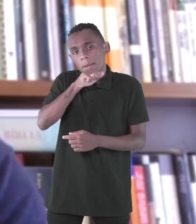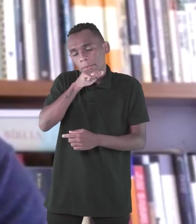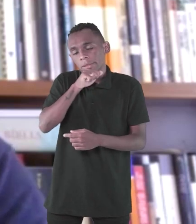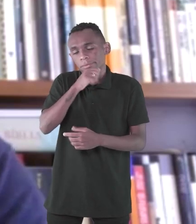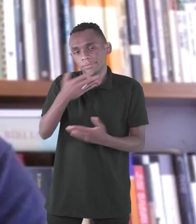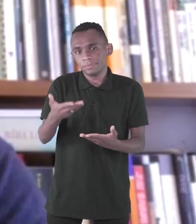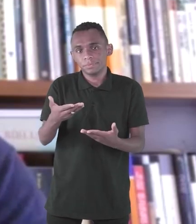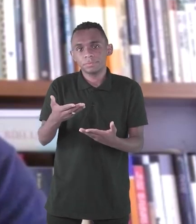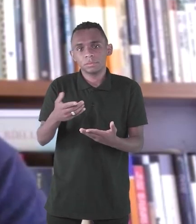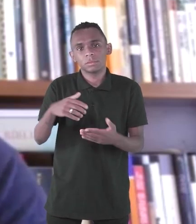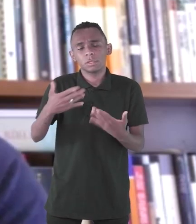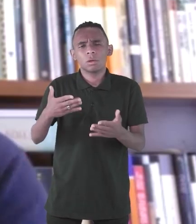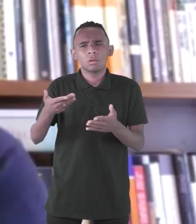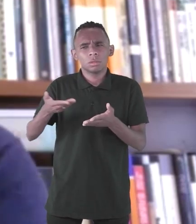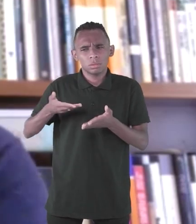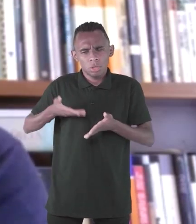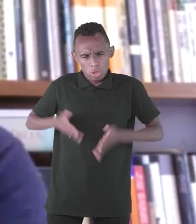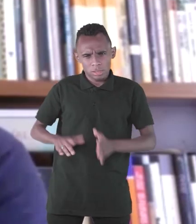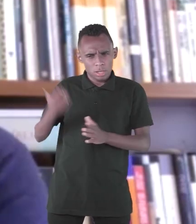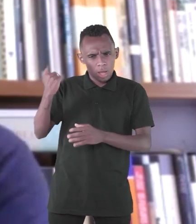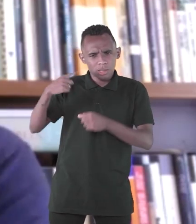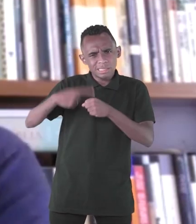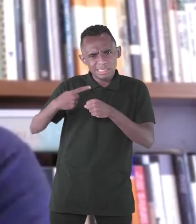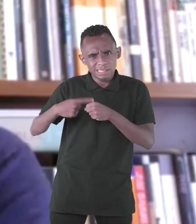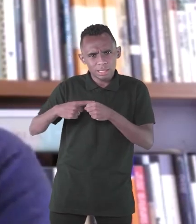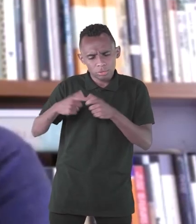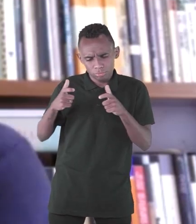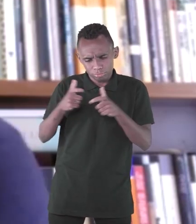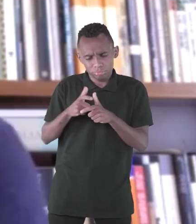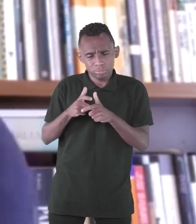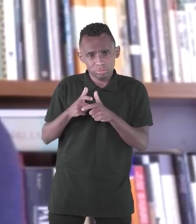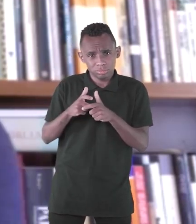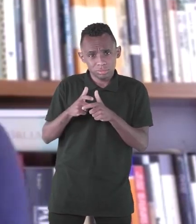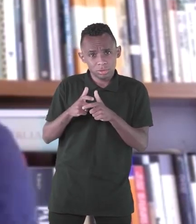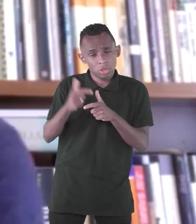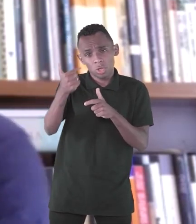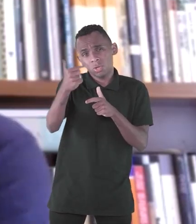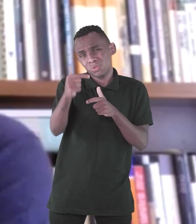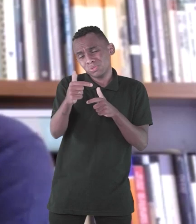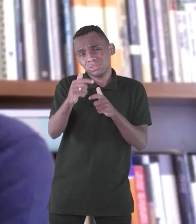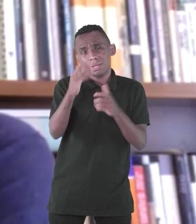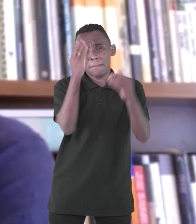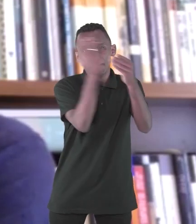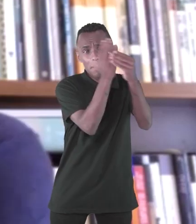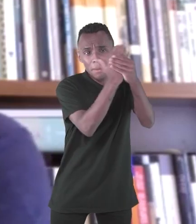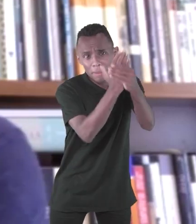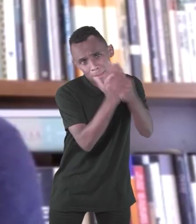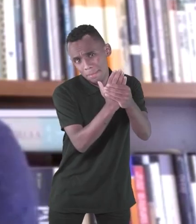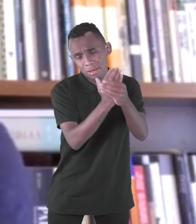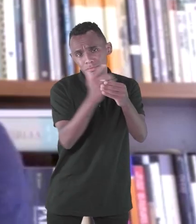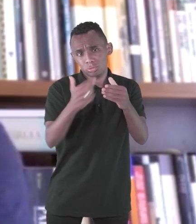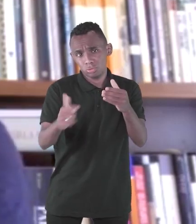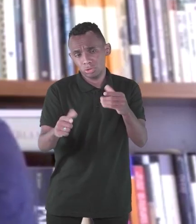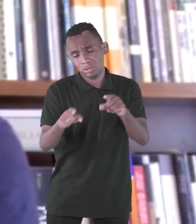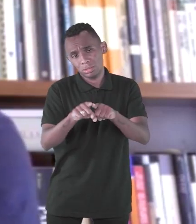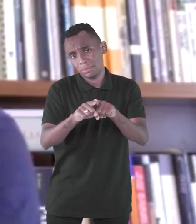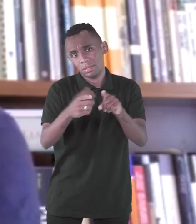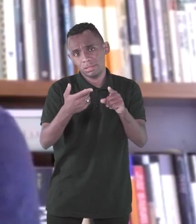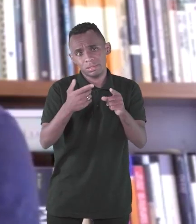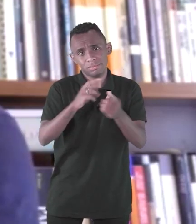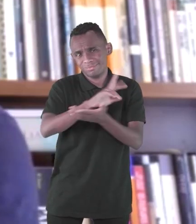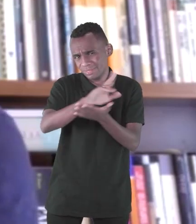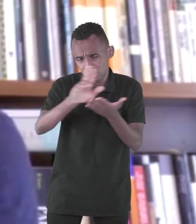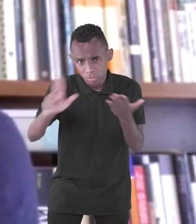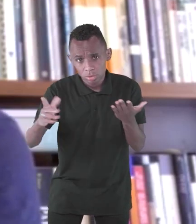tivesse uma livraria em São Sebastião, que é a cidade onde eu nasci, que quando eu nasci era muito menor do que é hoje, né? A gente não tinha nem livraria, nem